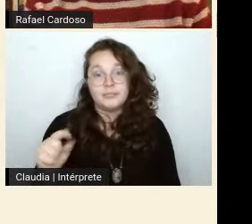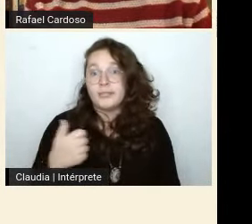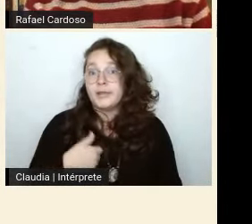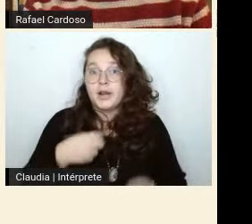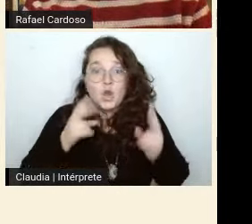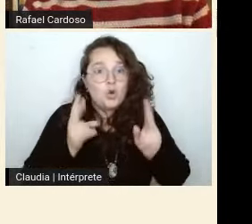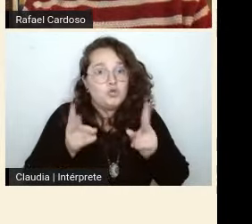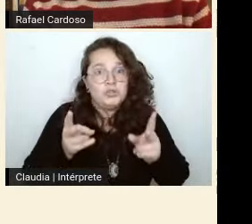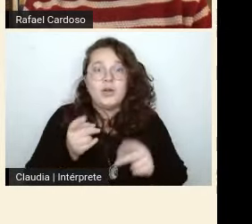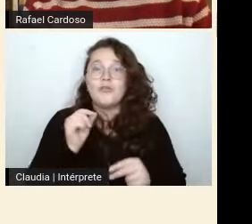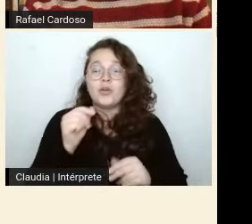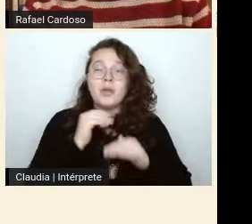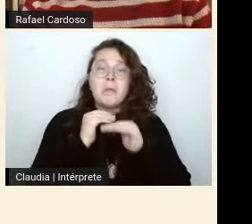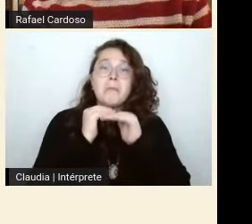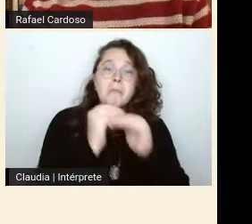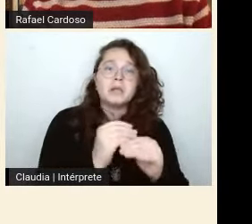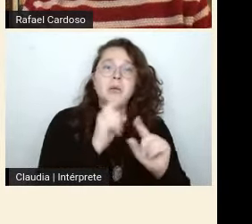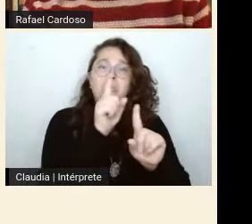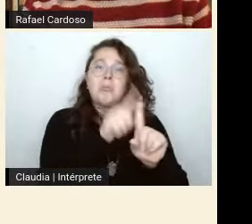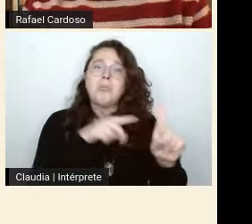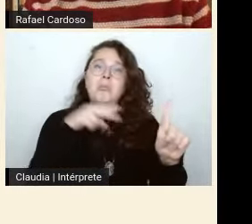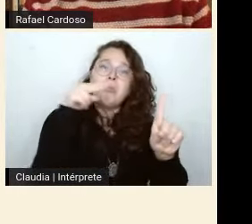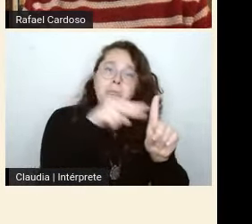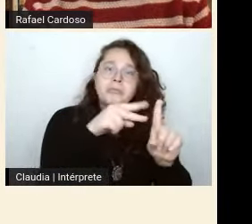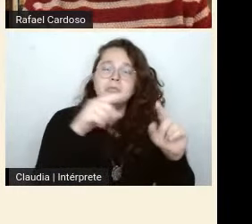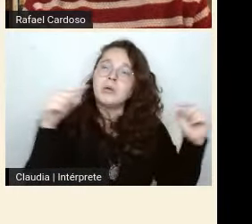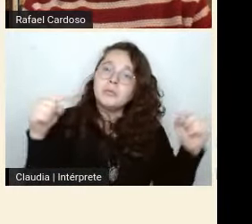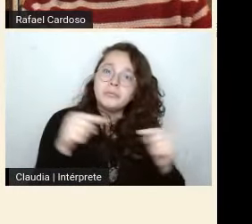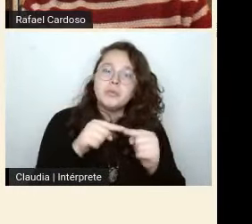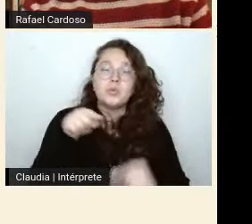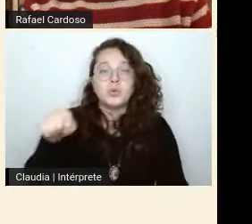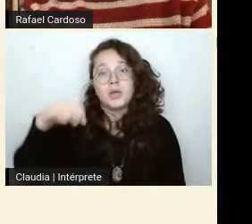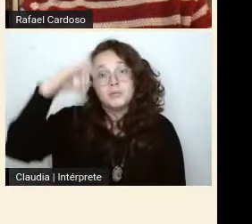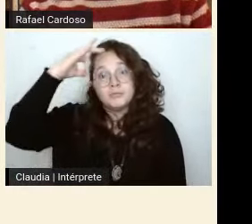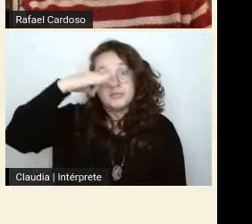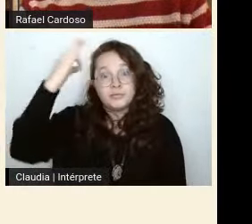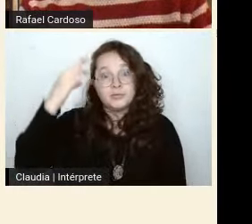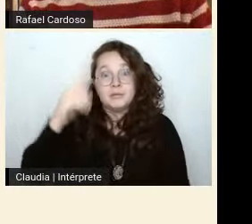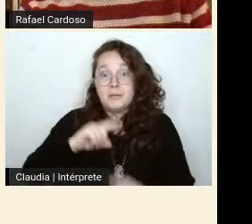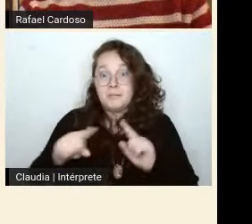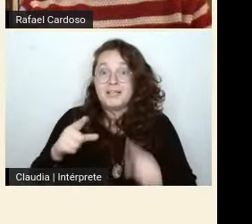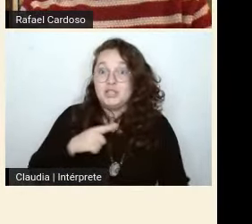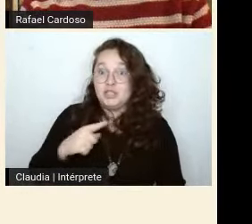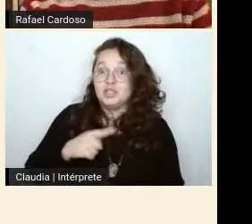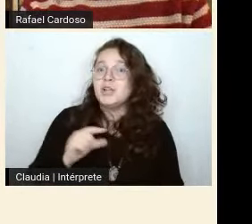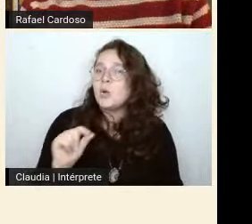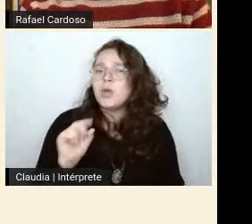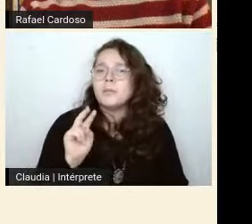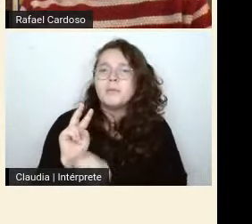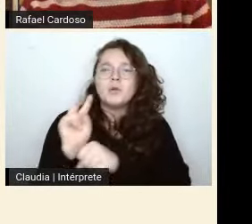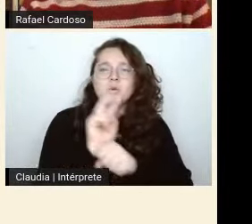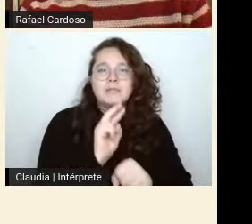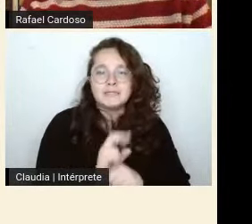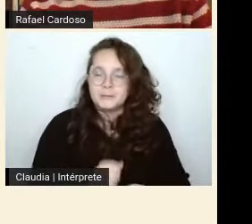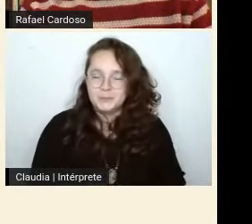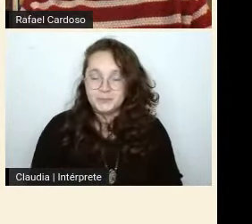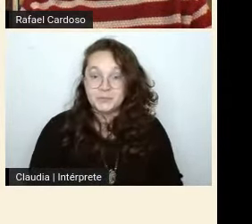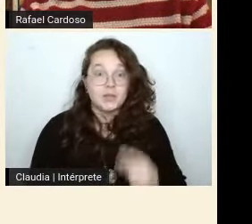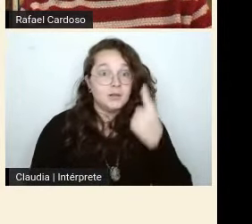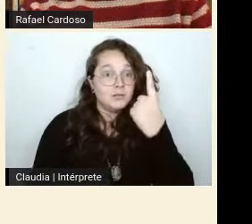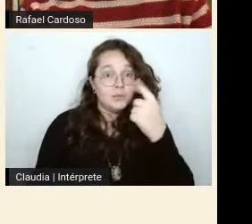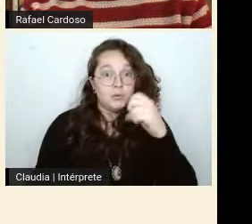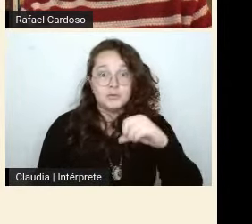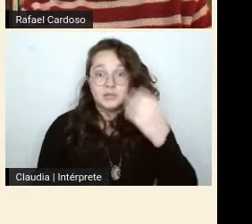desse arquétipo do brasileiro a Portinari, artista protegido por Capanema. Em 1940, ainda não